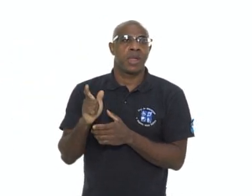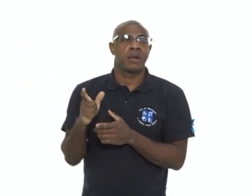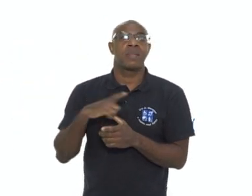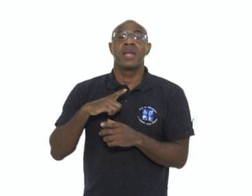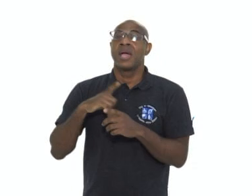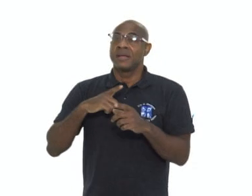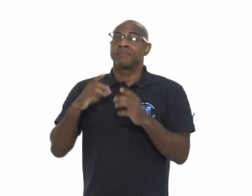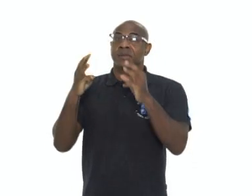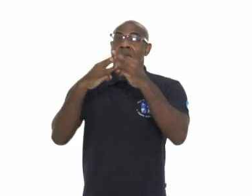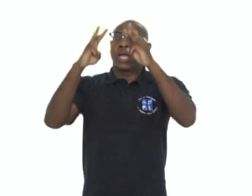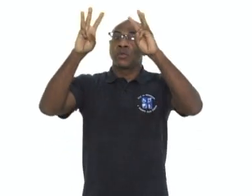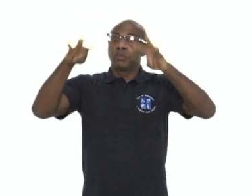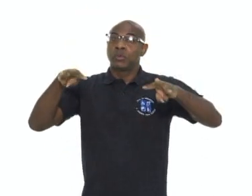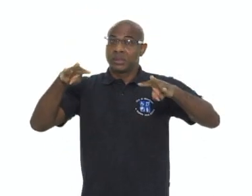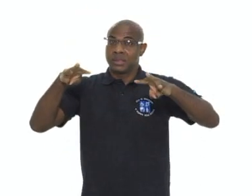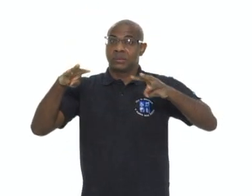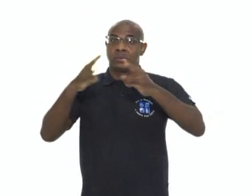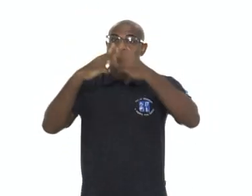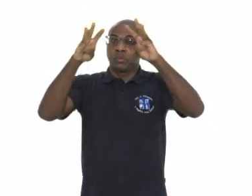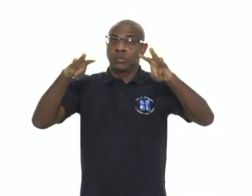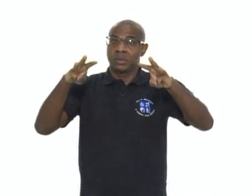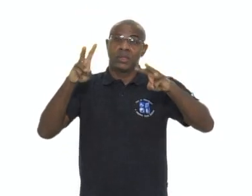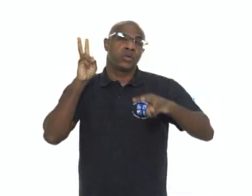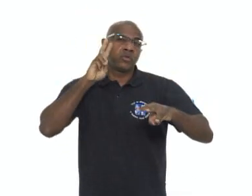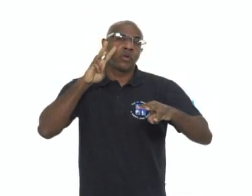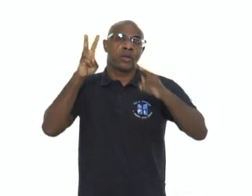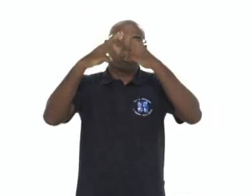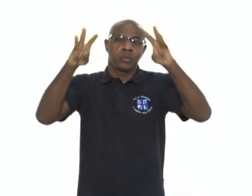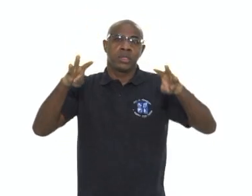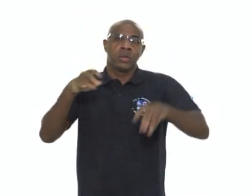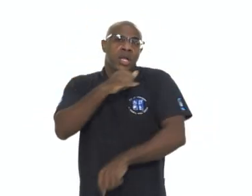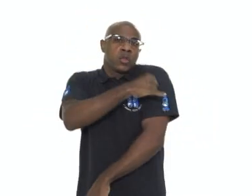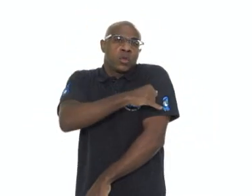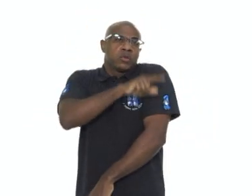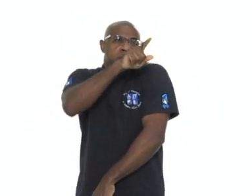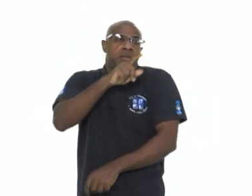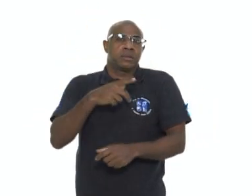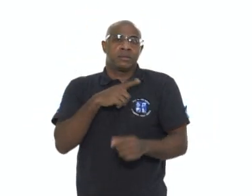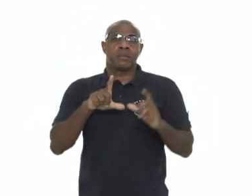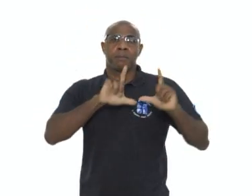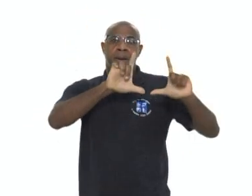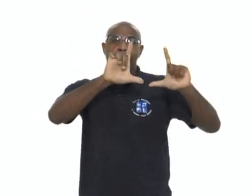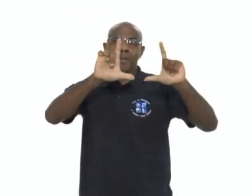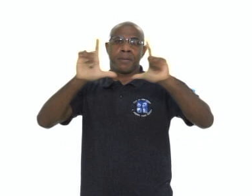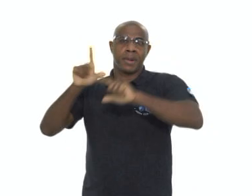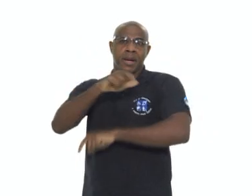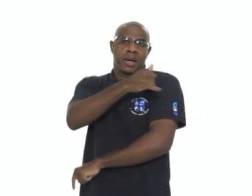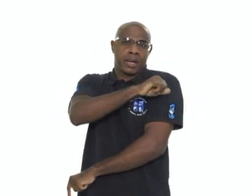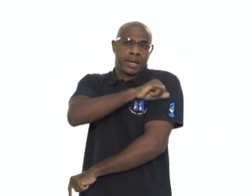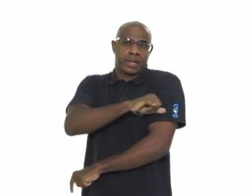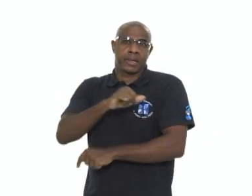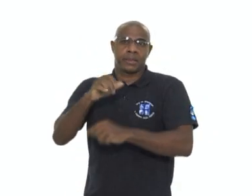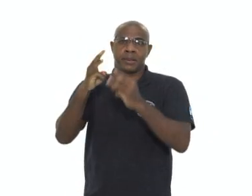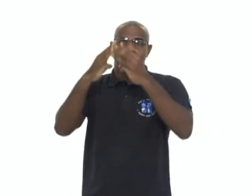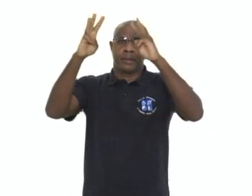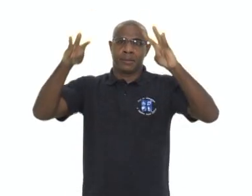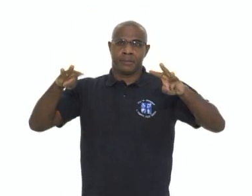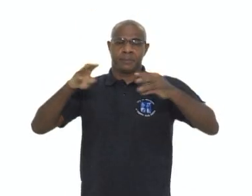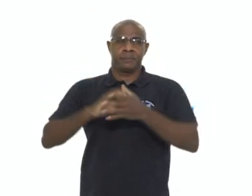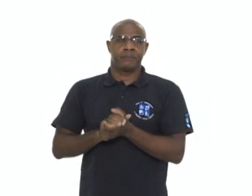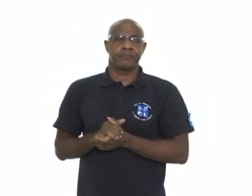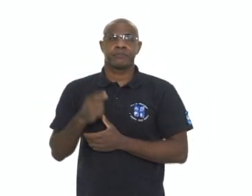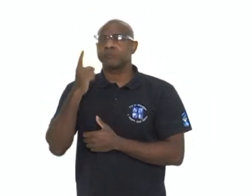Histórico Nacional do Rio de Janeiro. Se a gente analisar aqui sobre Tiradentes,